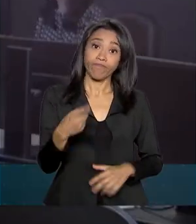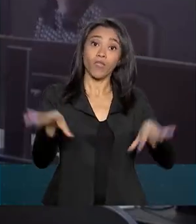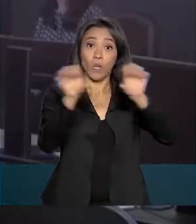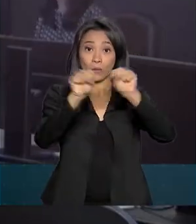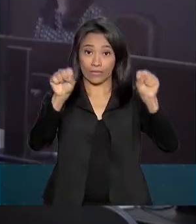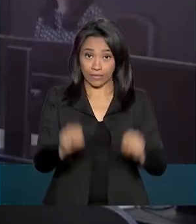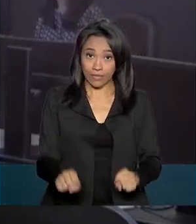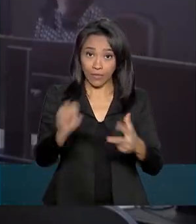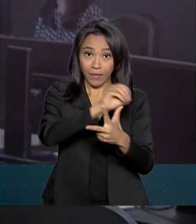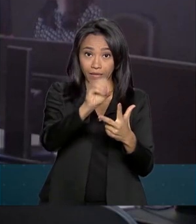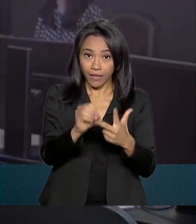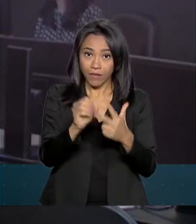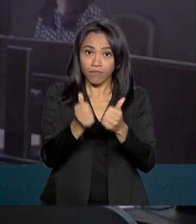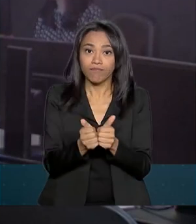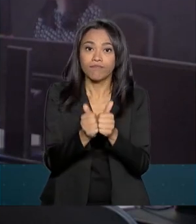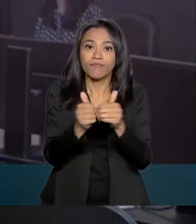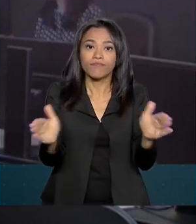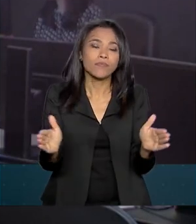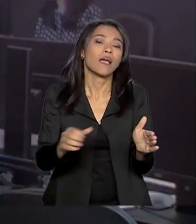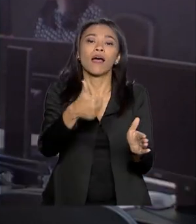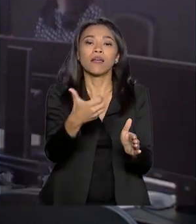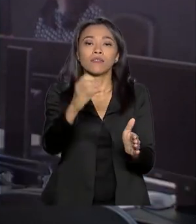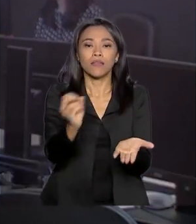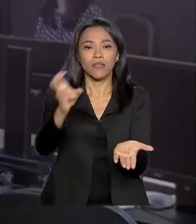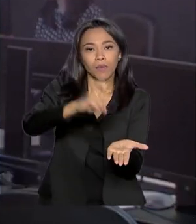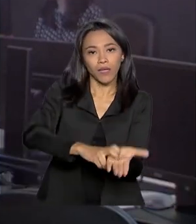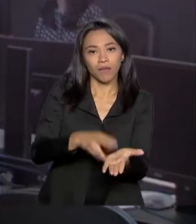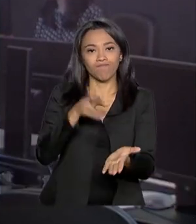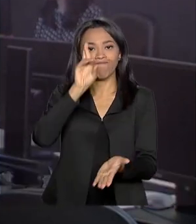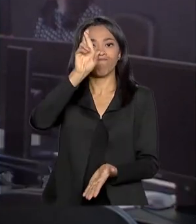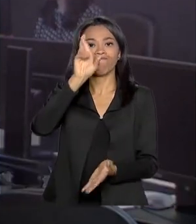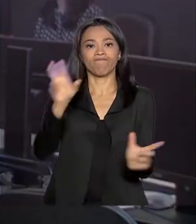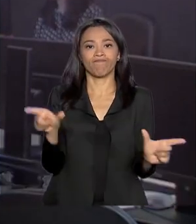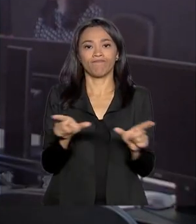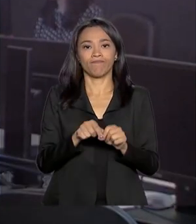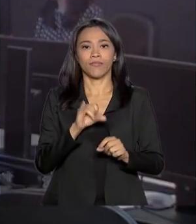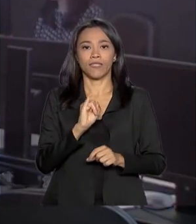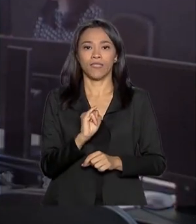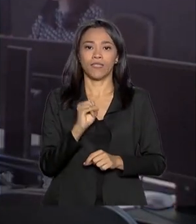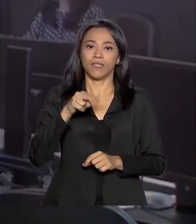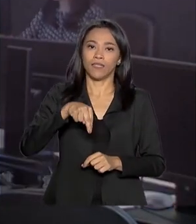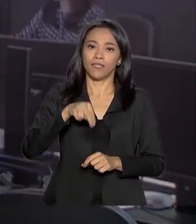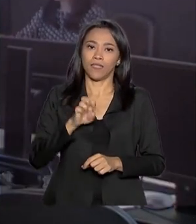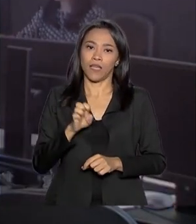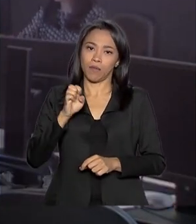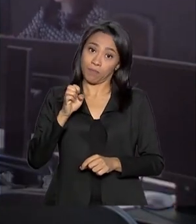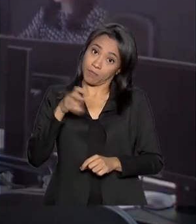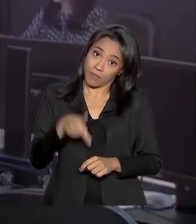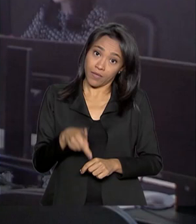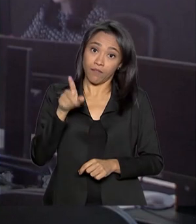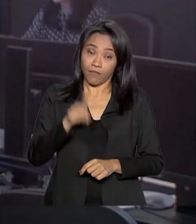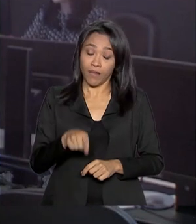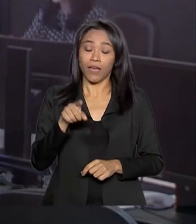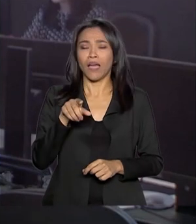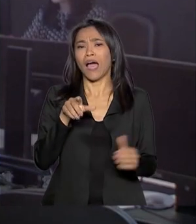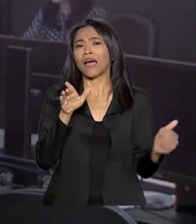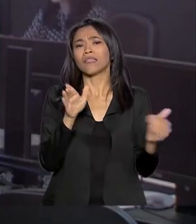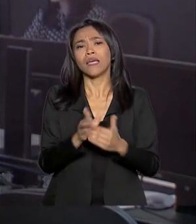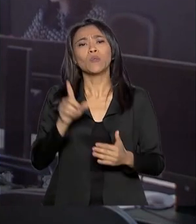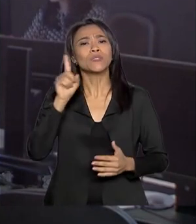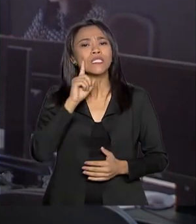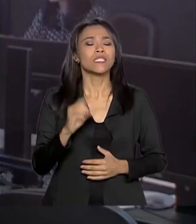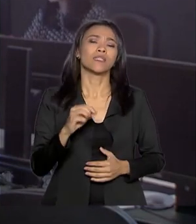Enem foi liberado às 10 horas da manhã pelo Inep e ficará disponível até 23 horas e 59 minutos do dia